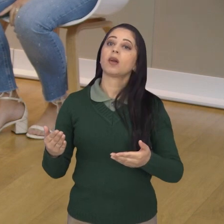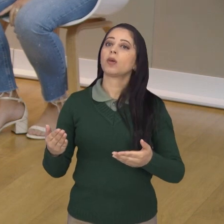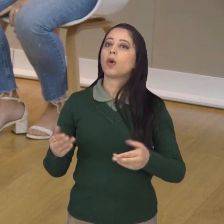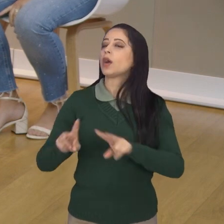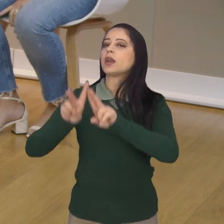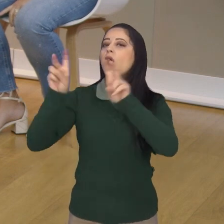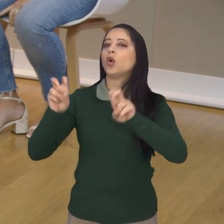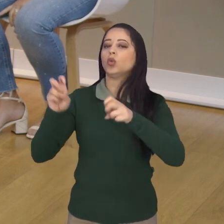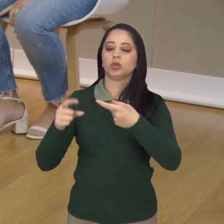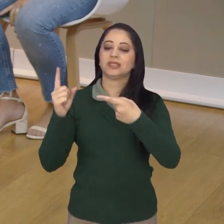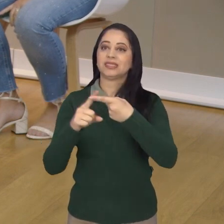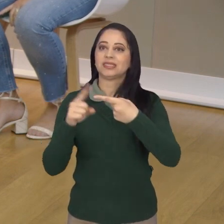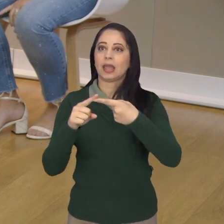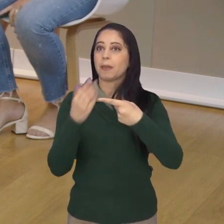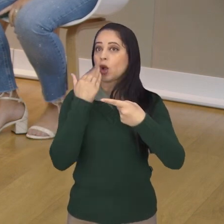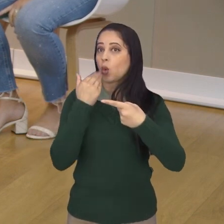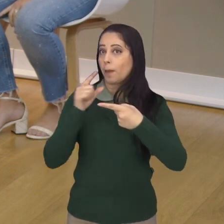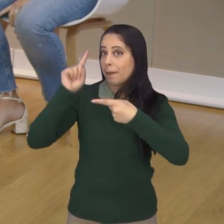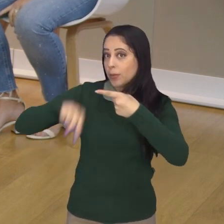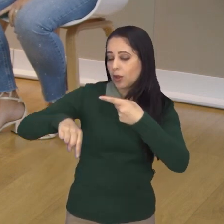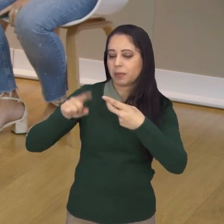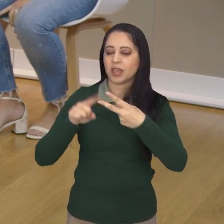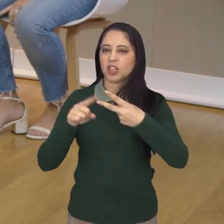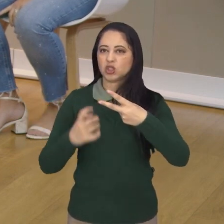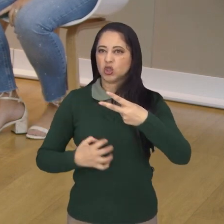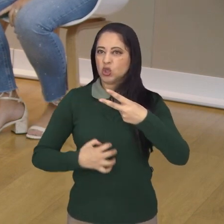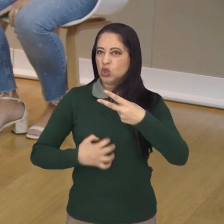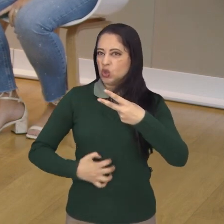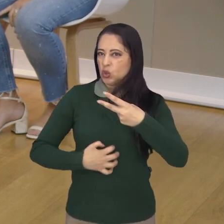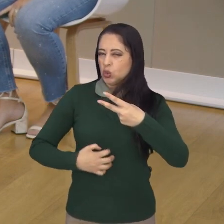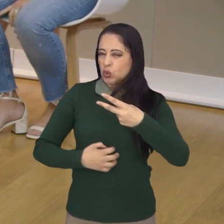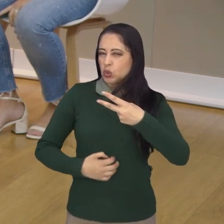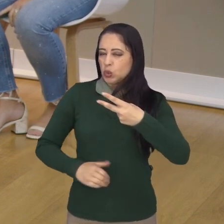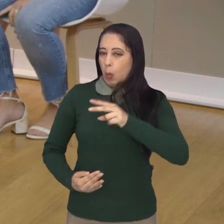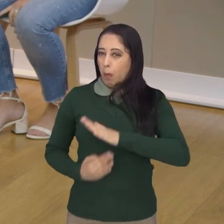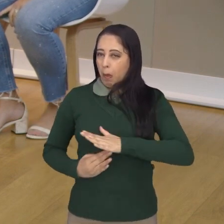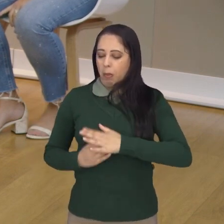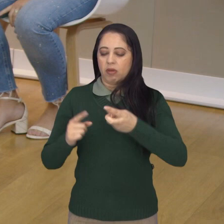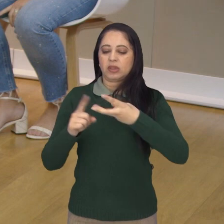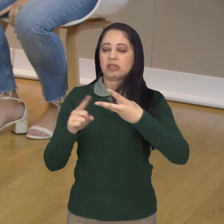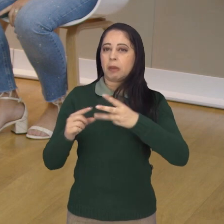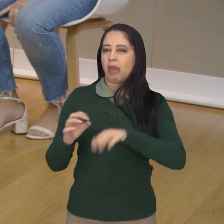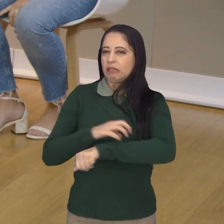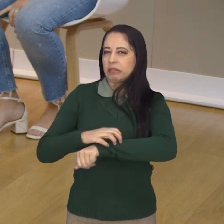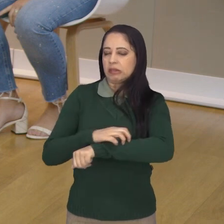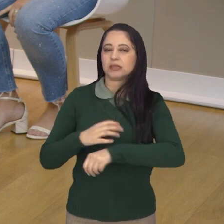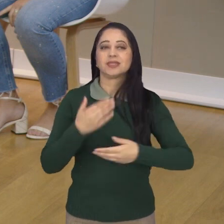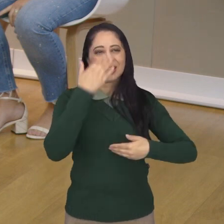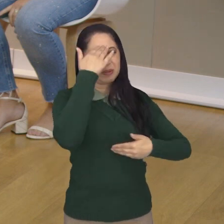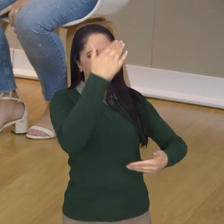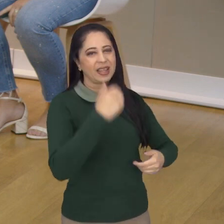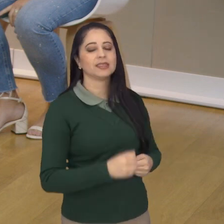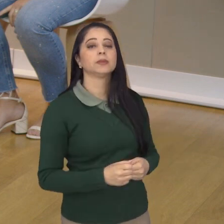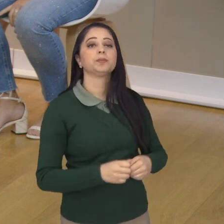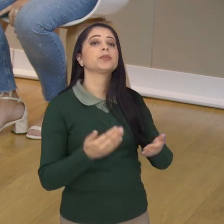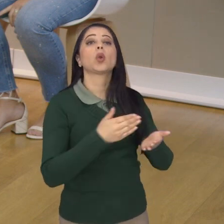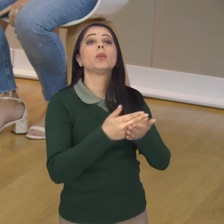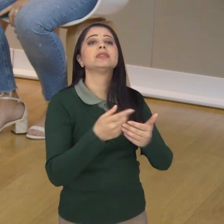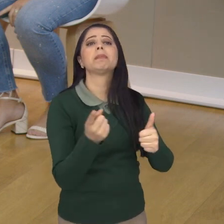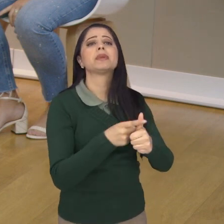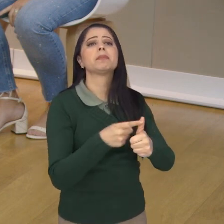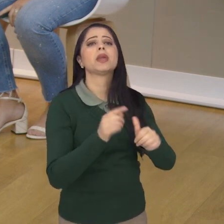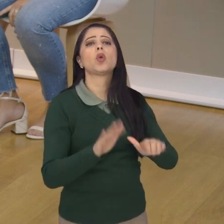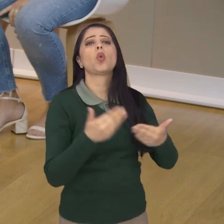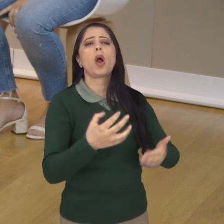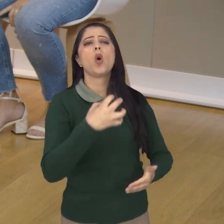sobre restrições e alergias e intolerâncias. Ótimo, nós que agradecemos, muito obrigada. Para a gente começar, quais são os principais sintomas